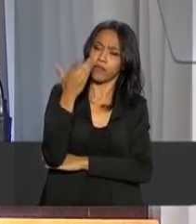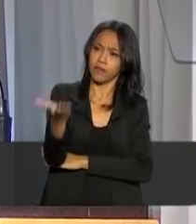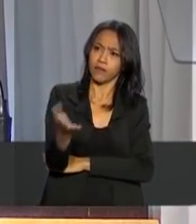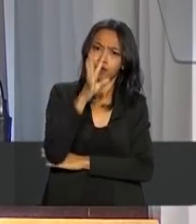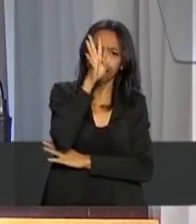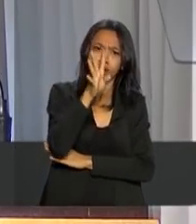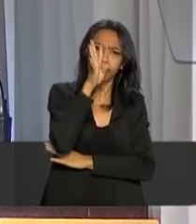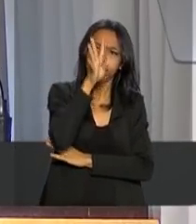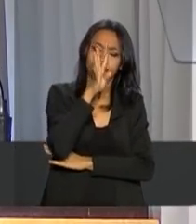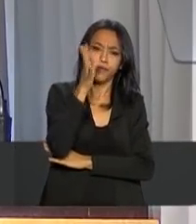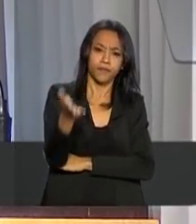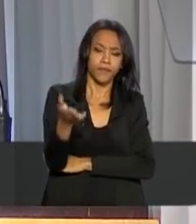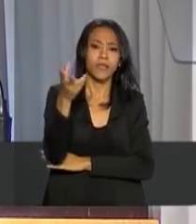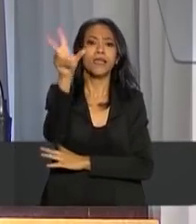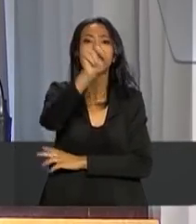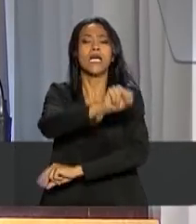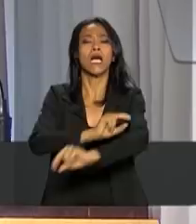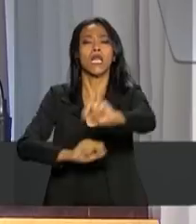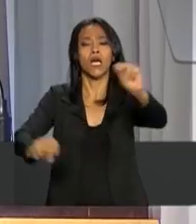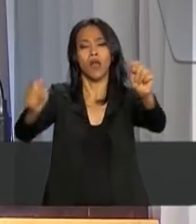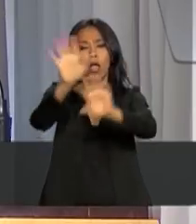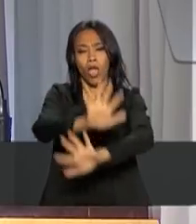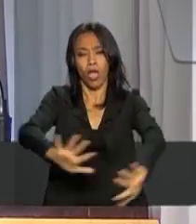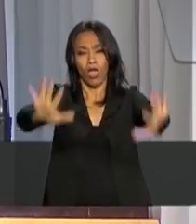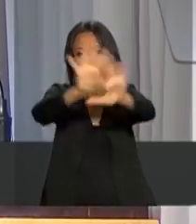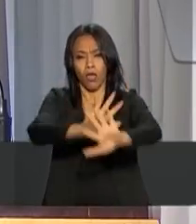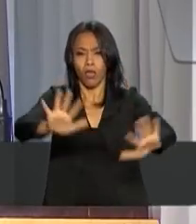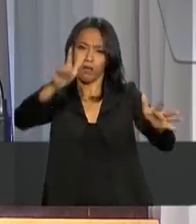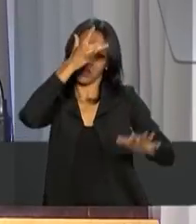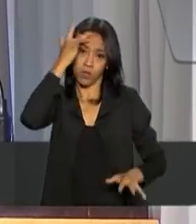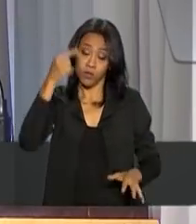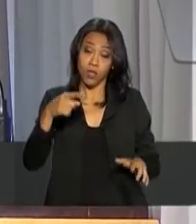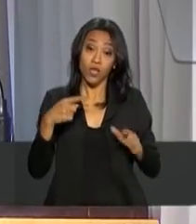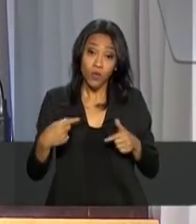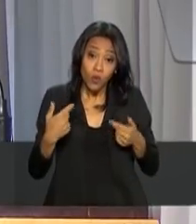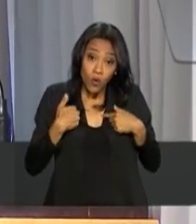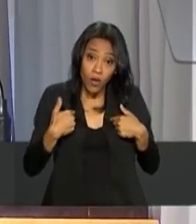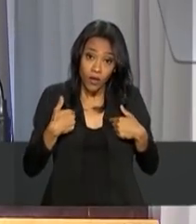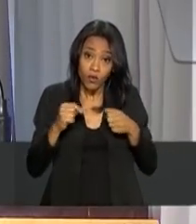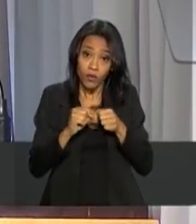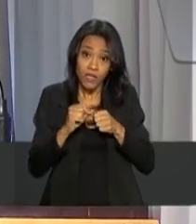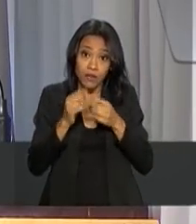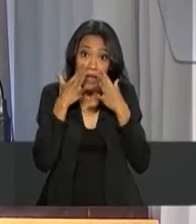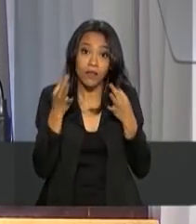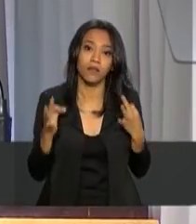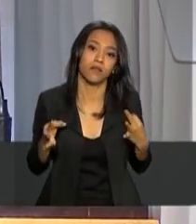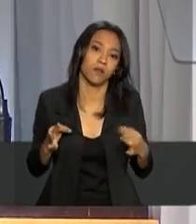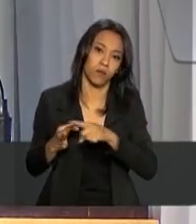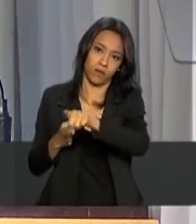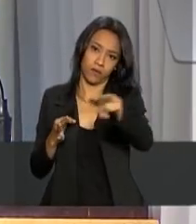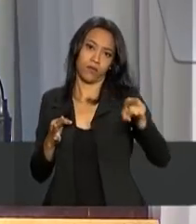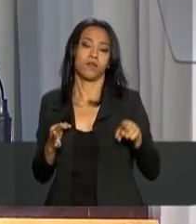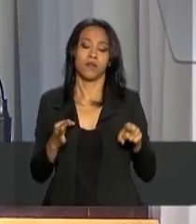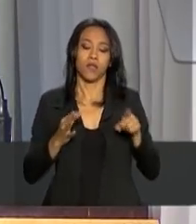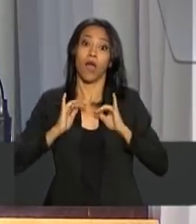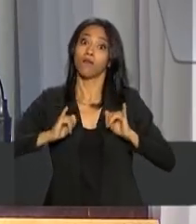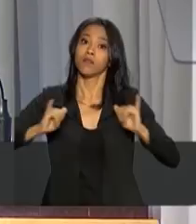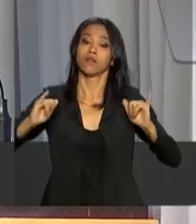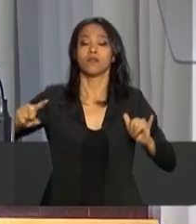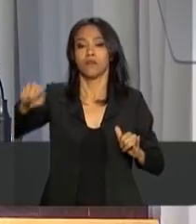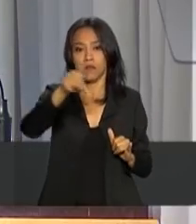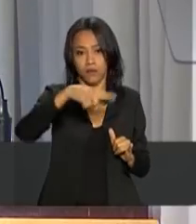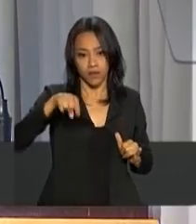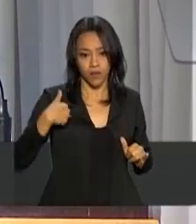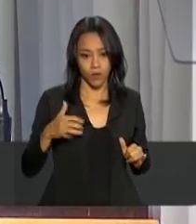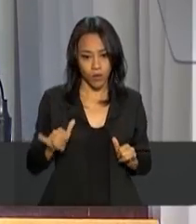eleitor dessa maneira, não é? Estou fazendo os alertas porque eu estou vivendo esses momentos, né? E estou aproveitando aqui a fala,